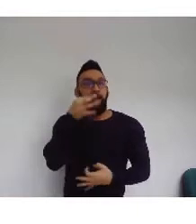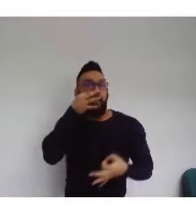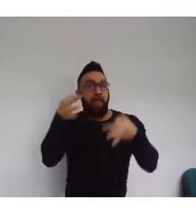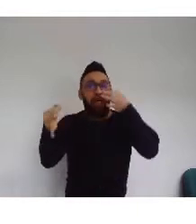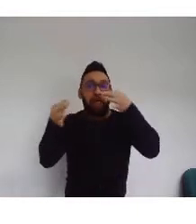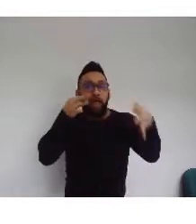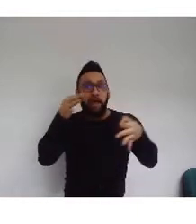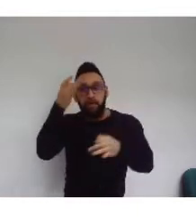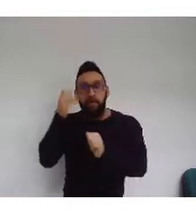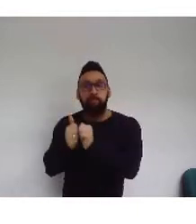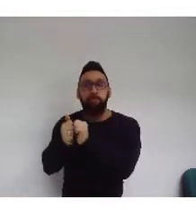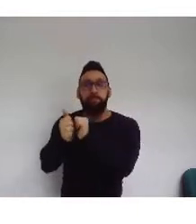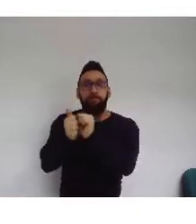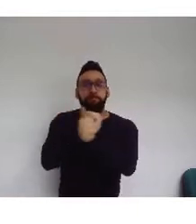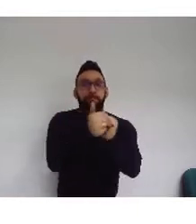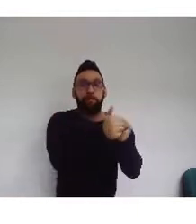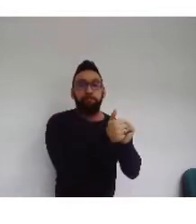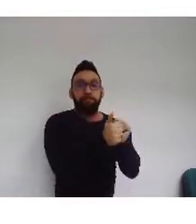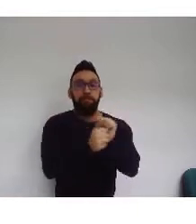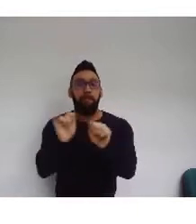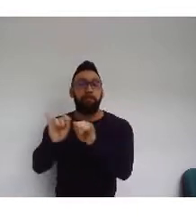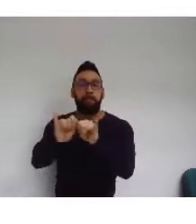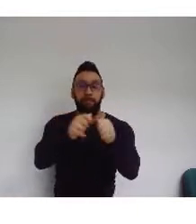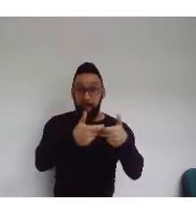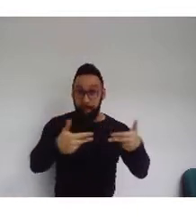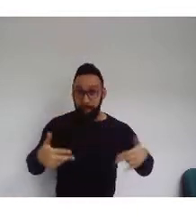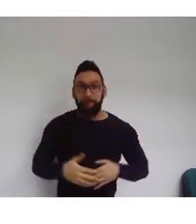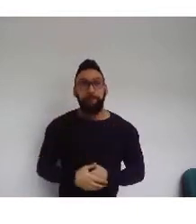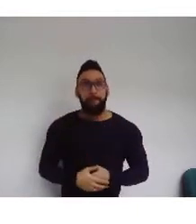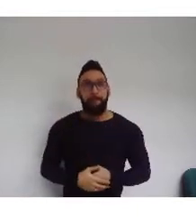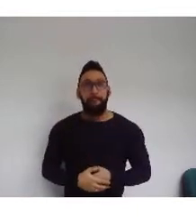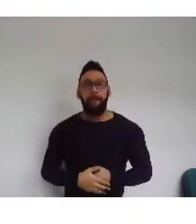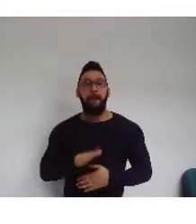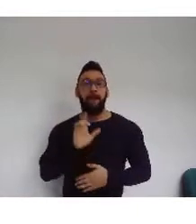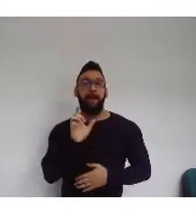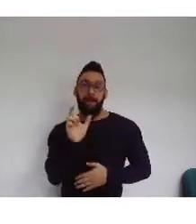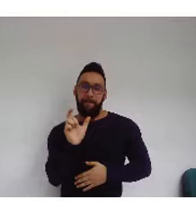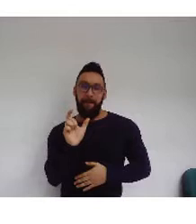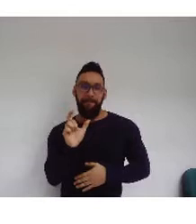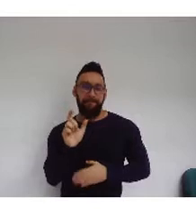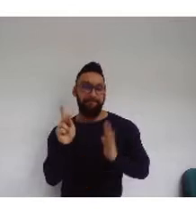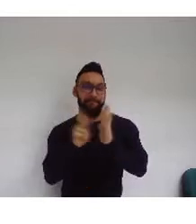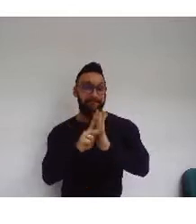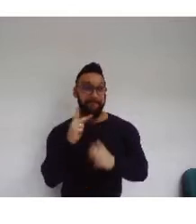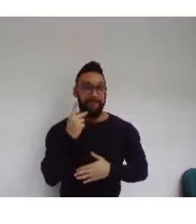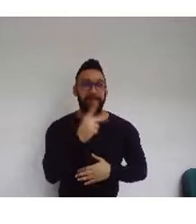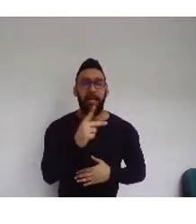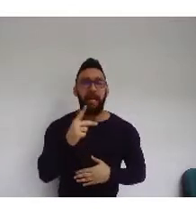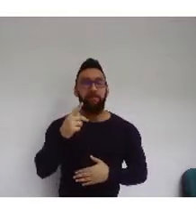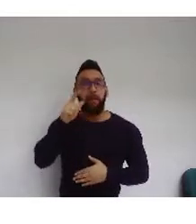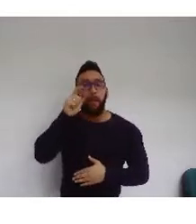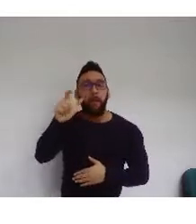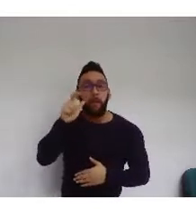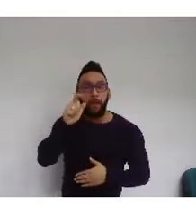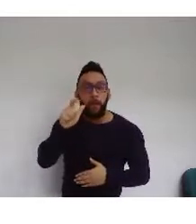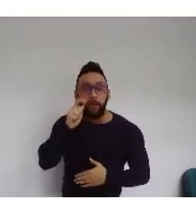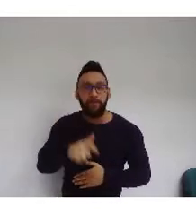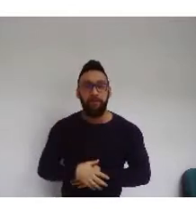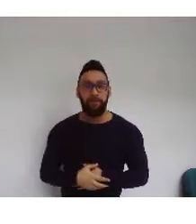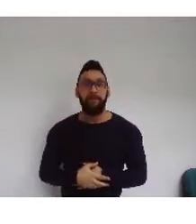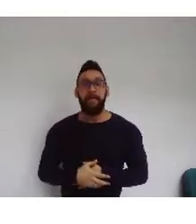isso é bastante interessante, porque a gente começa a ver como o